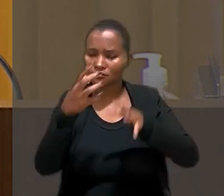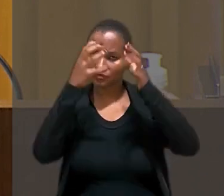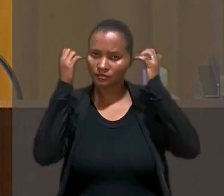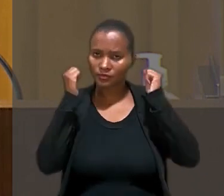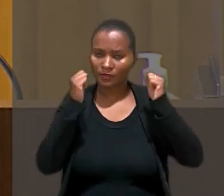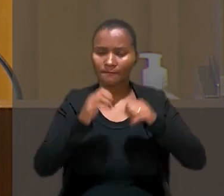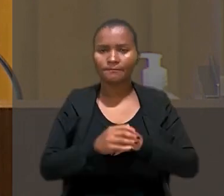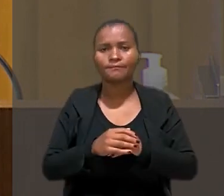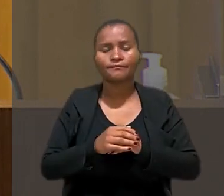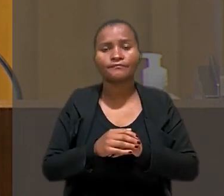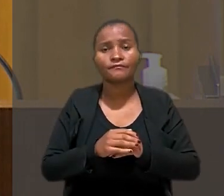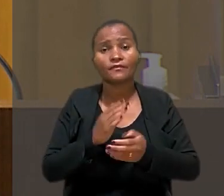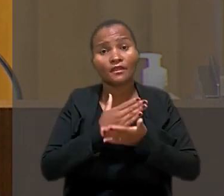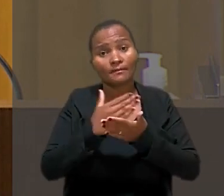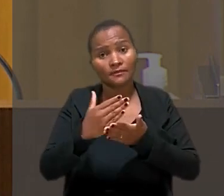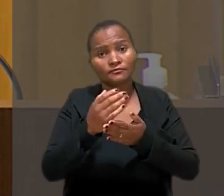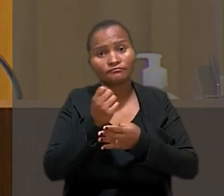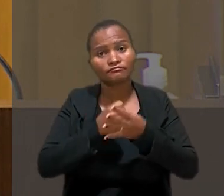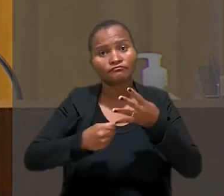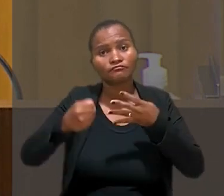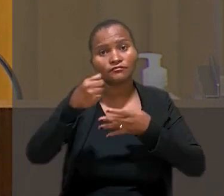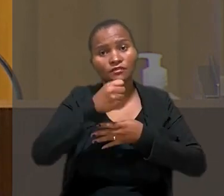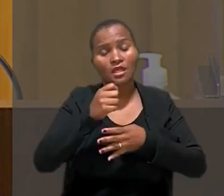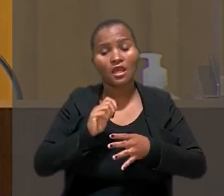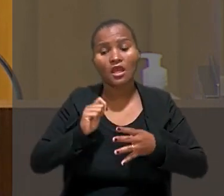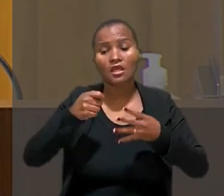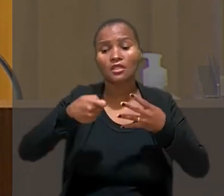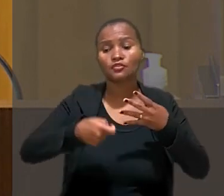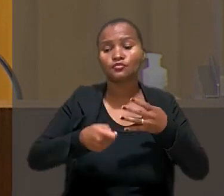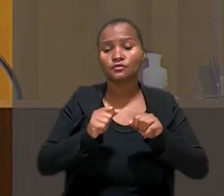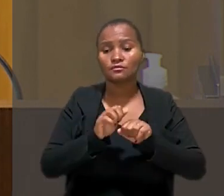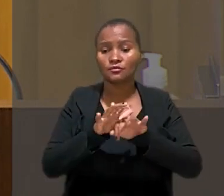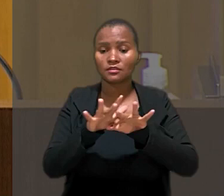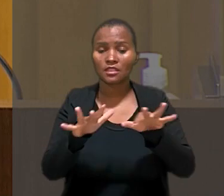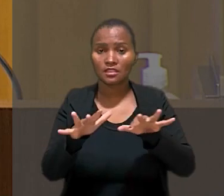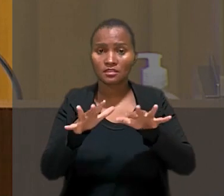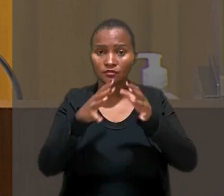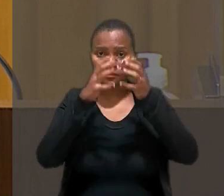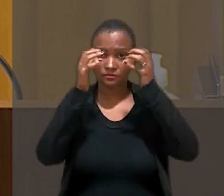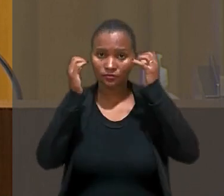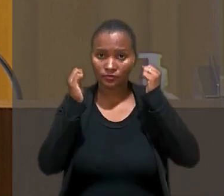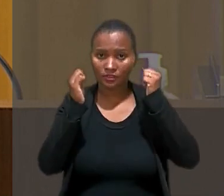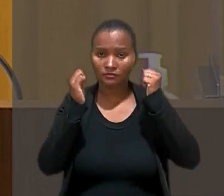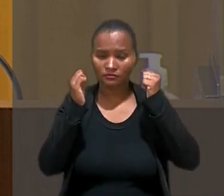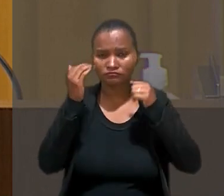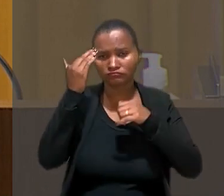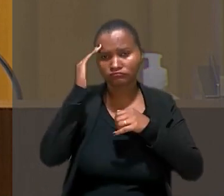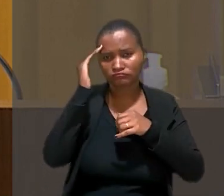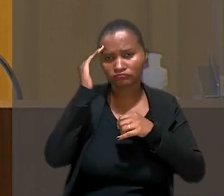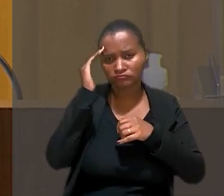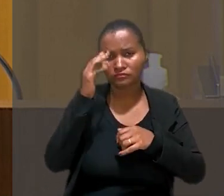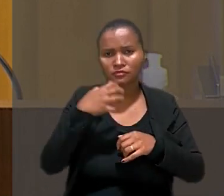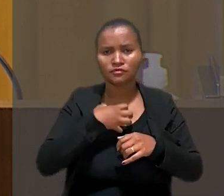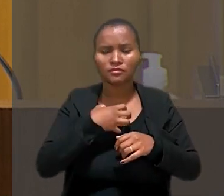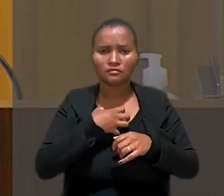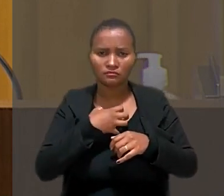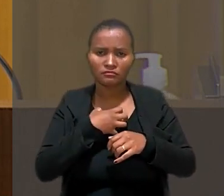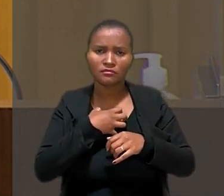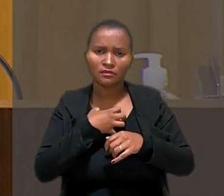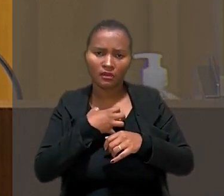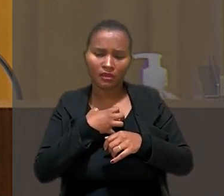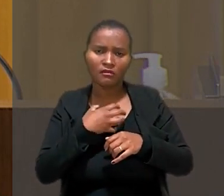443 do tribunal. A partir da edição da súmula, a jurisprudência do tribunal consolidou-se no sentido de